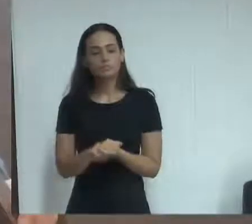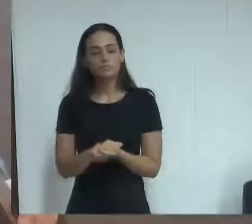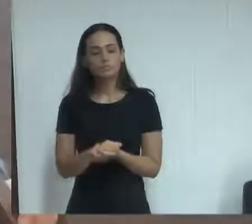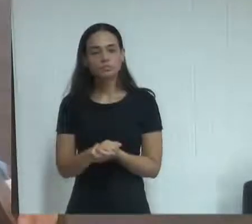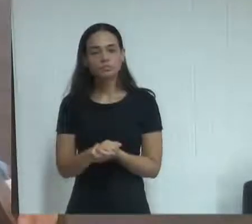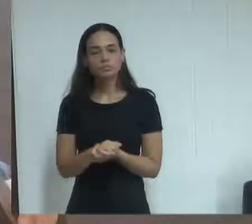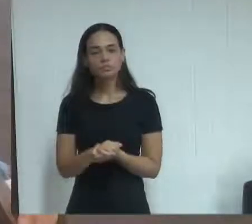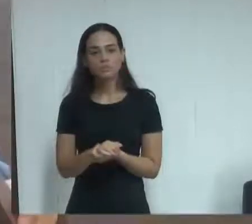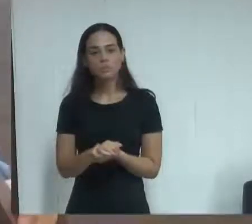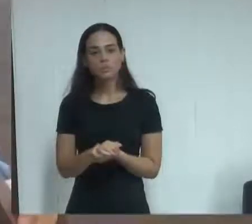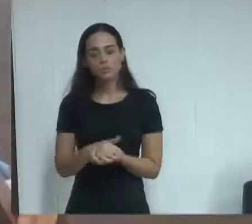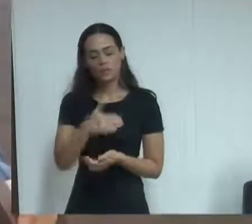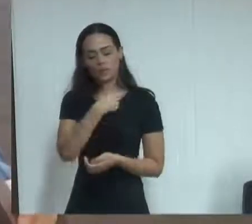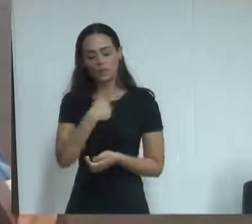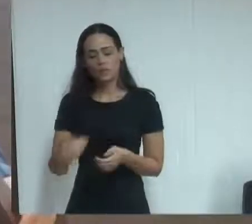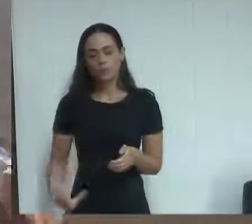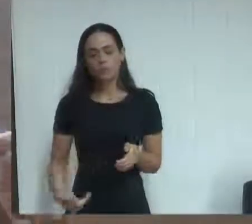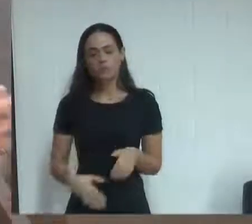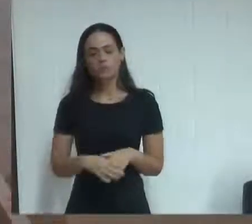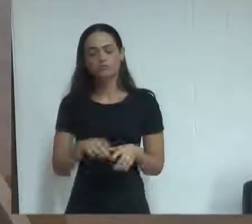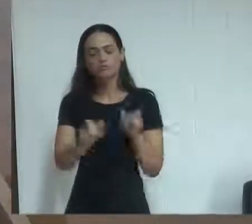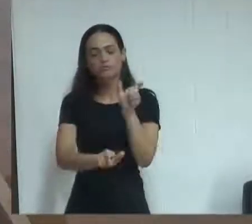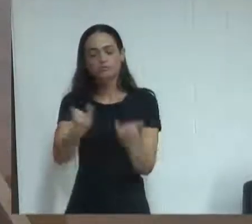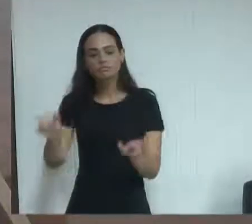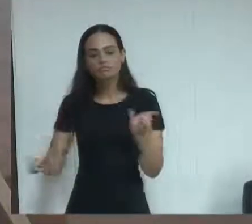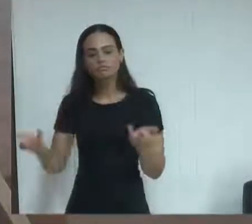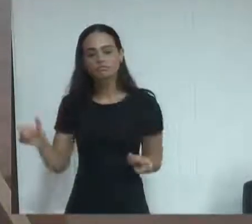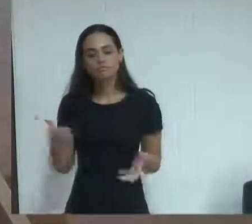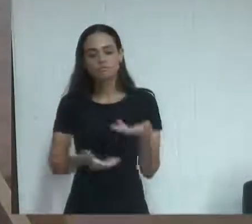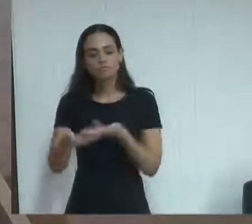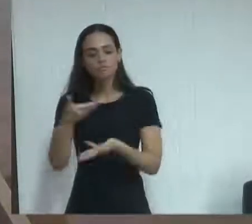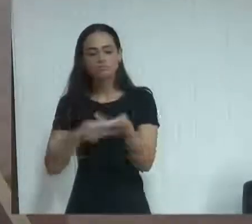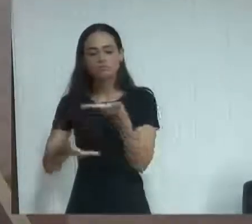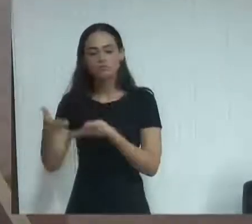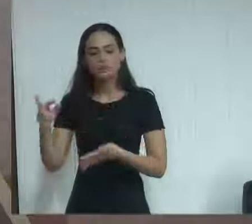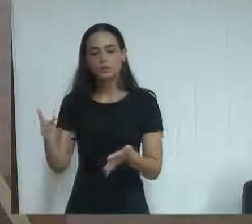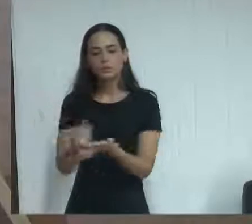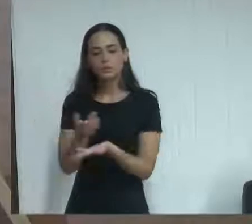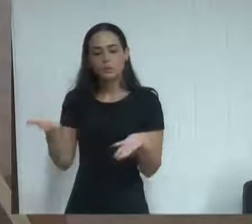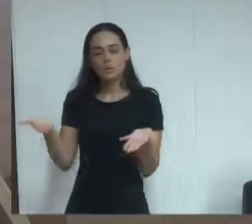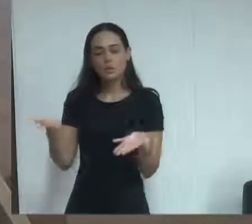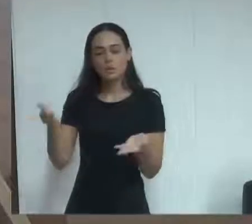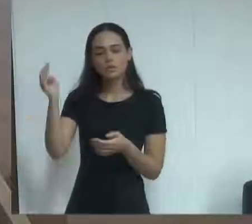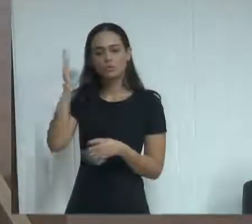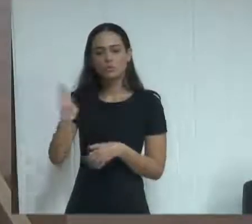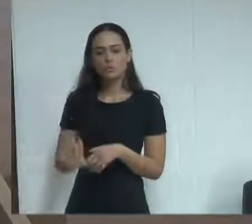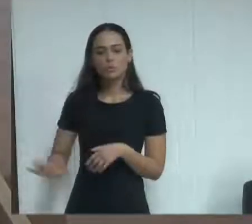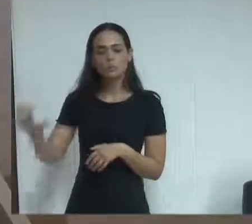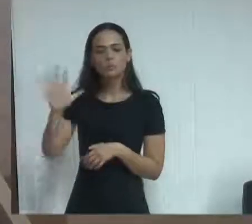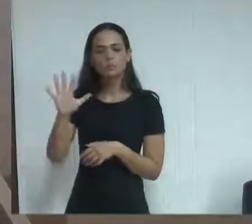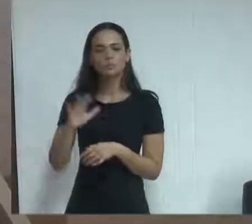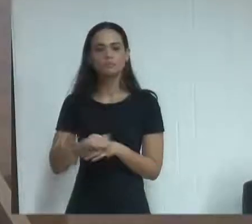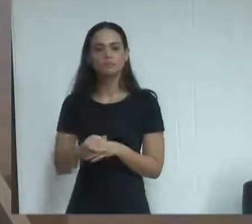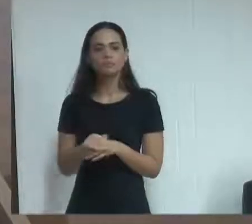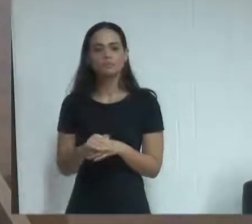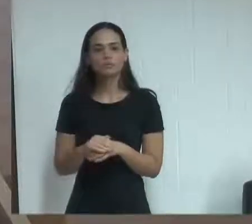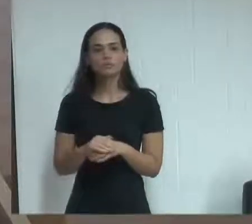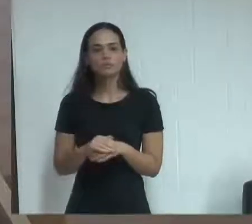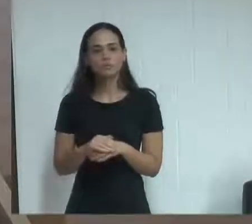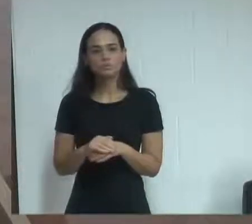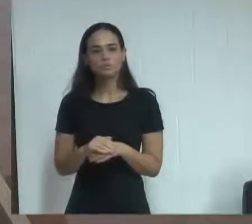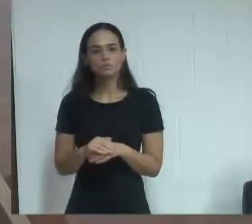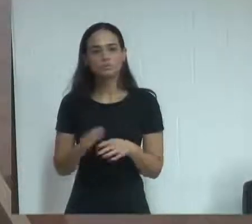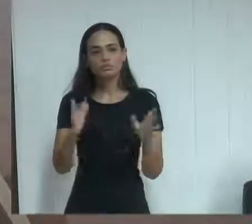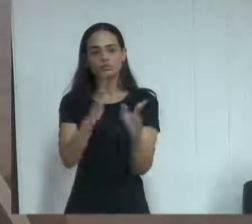governo populista e irresponsável que levou o país a essa situação e que a gente vive hoje, essa situação que os municípios,